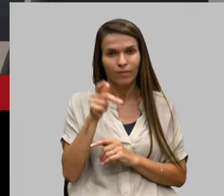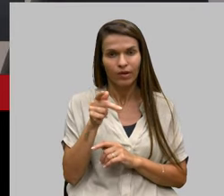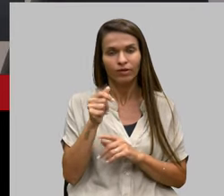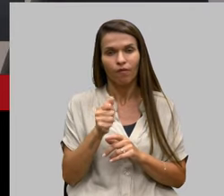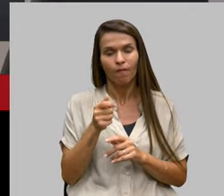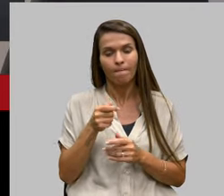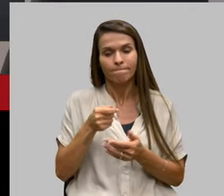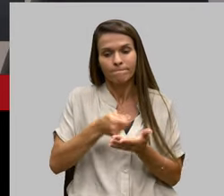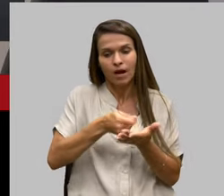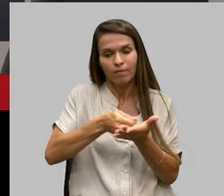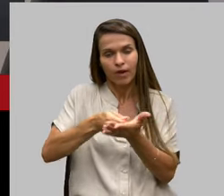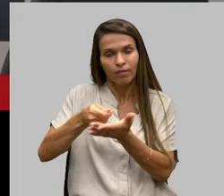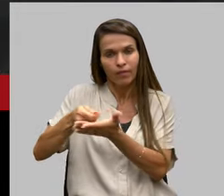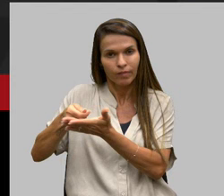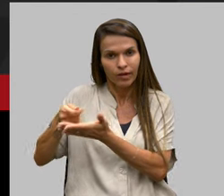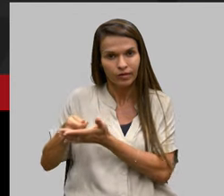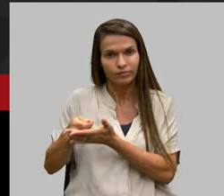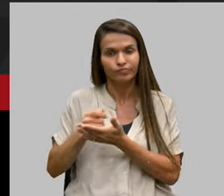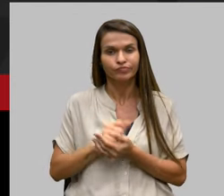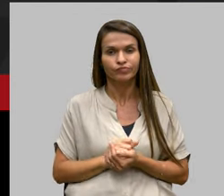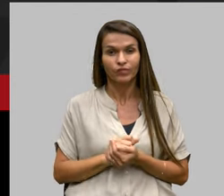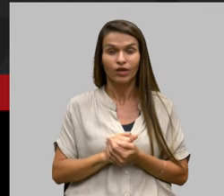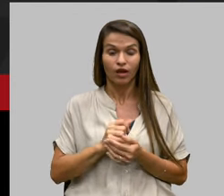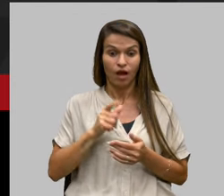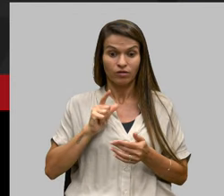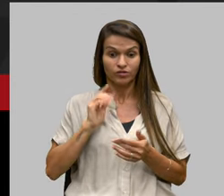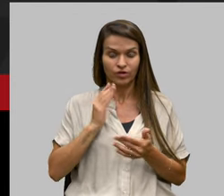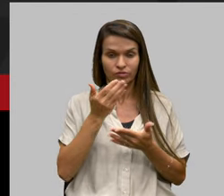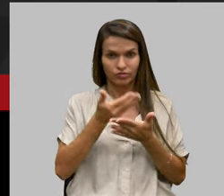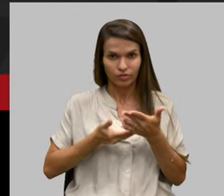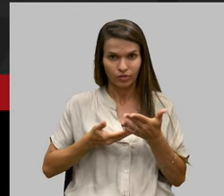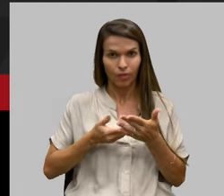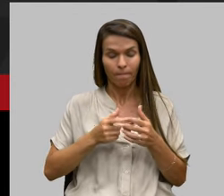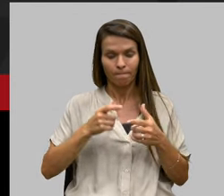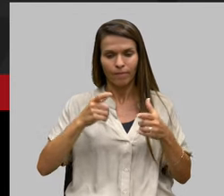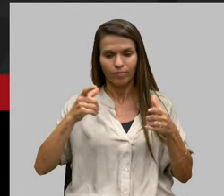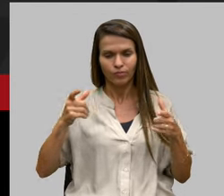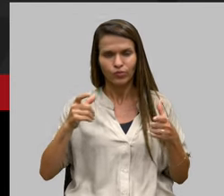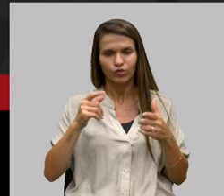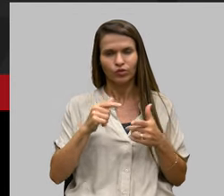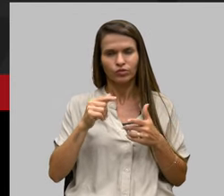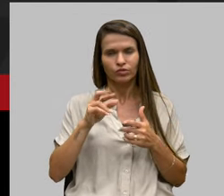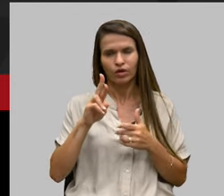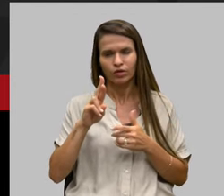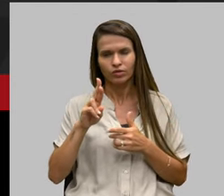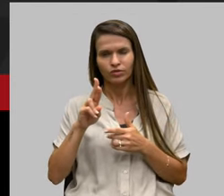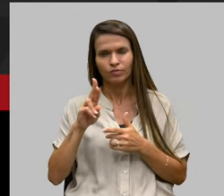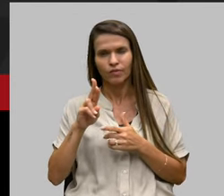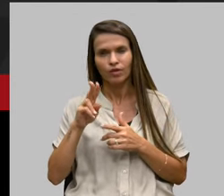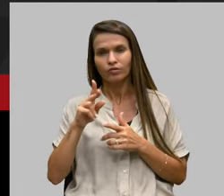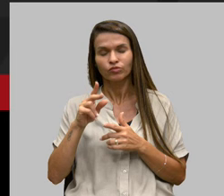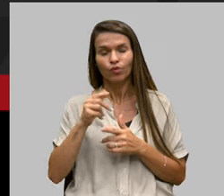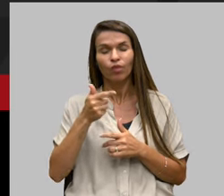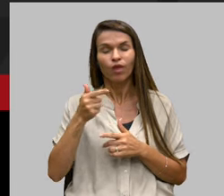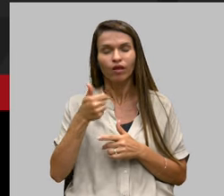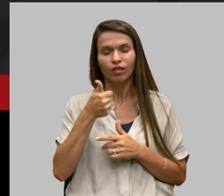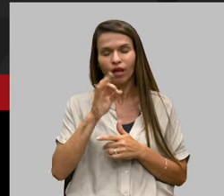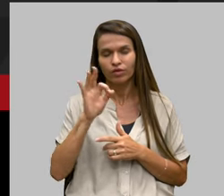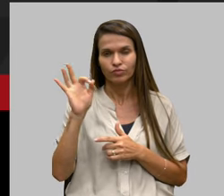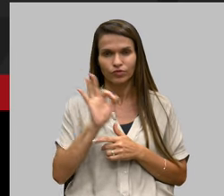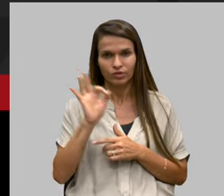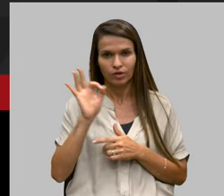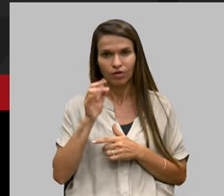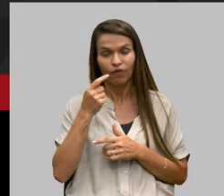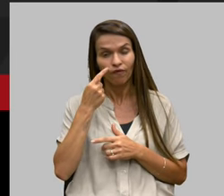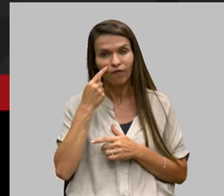eh eh a maior parte dos nossos regimes Hoje não tem nem 10% do que deveria ter quando a gente olha aqueles últimos